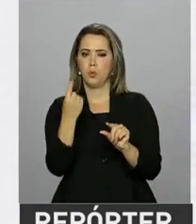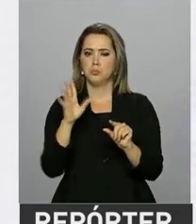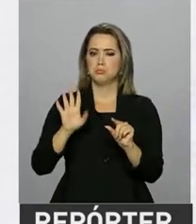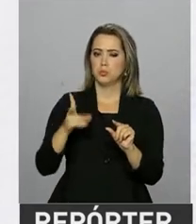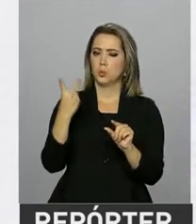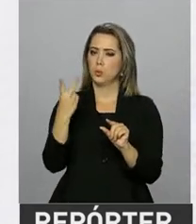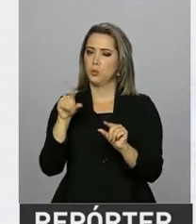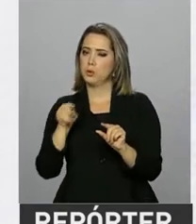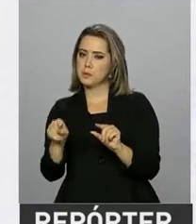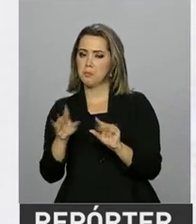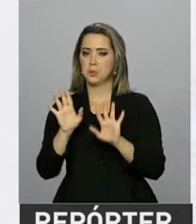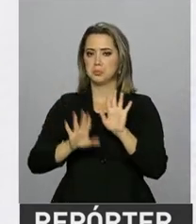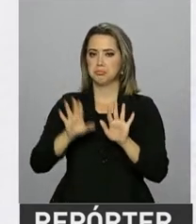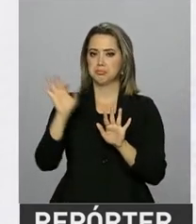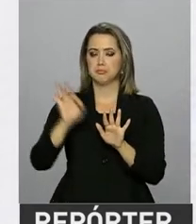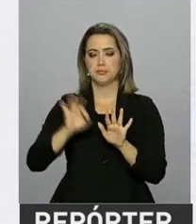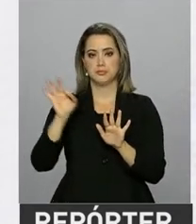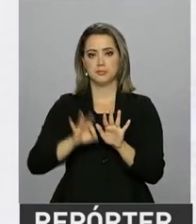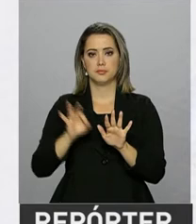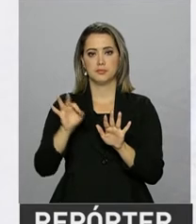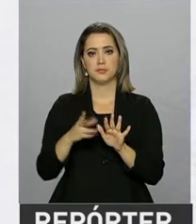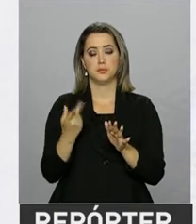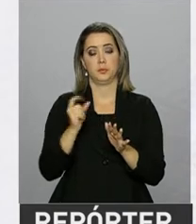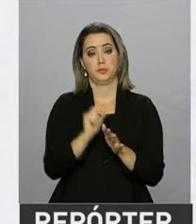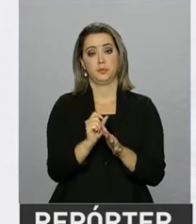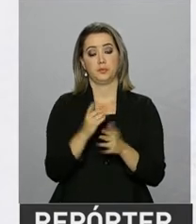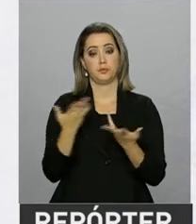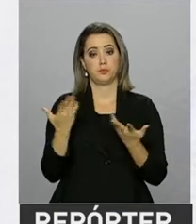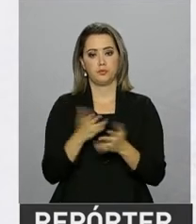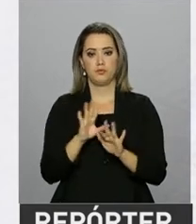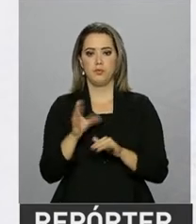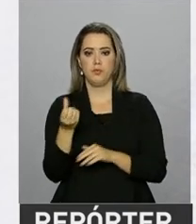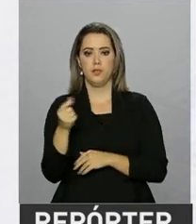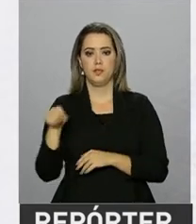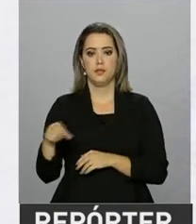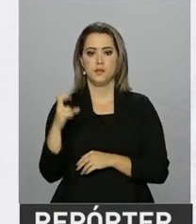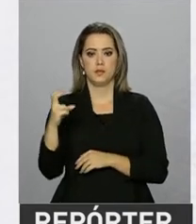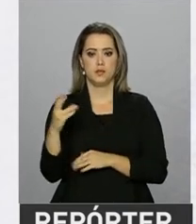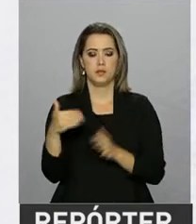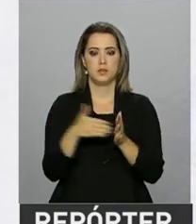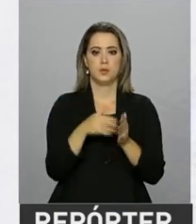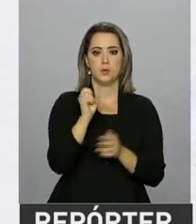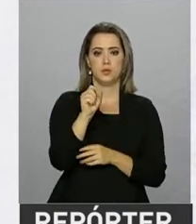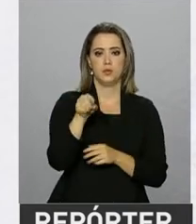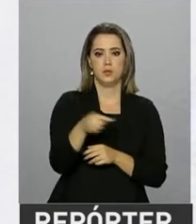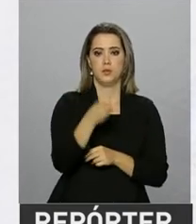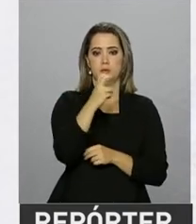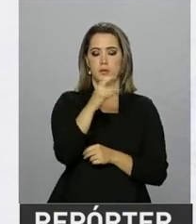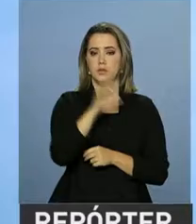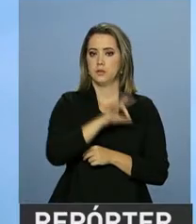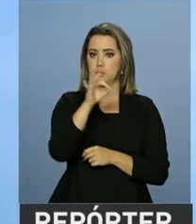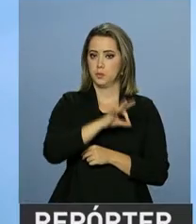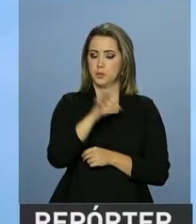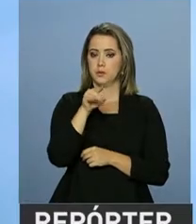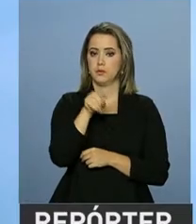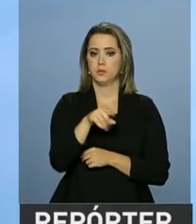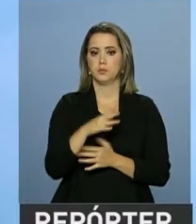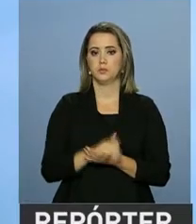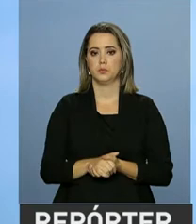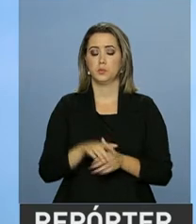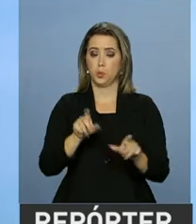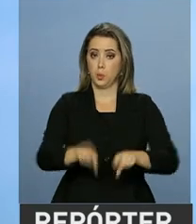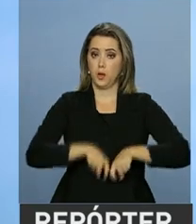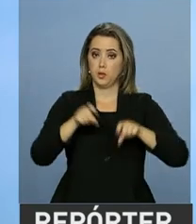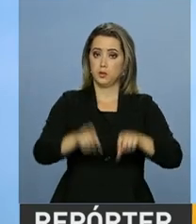2 pontos percentuais dependendo da modalidade então entre seis e meio e oito e meio por cento o agro brasileiro